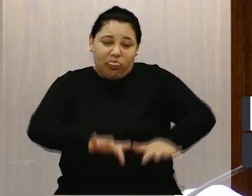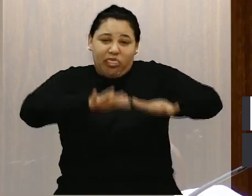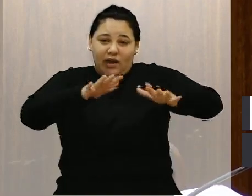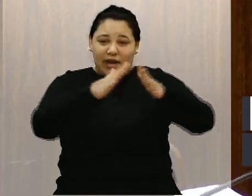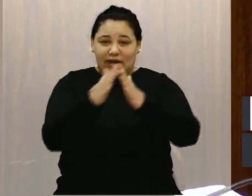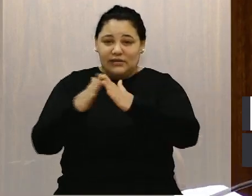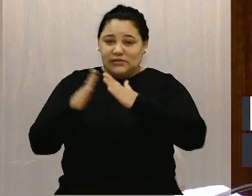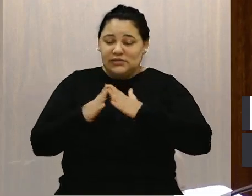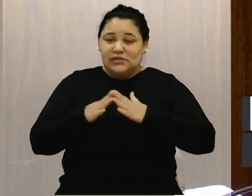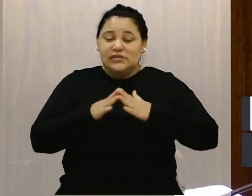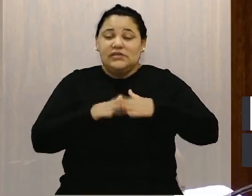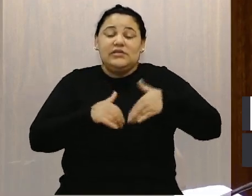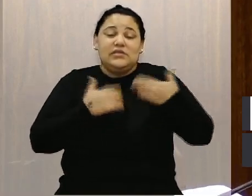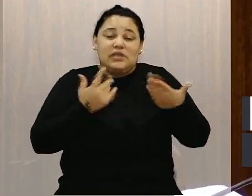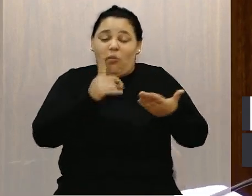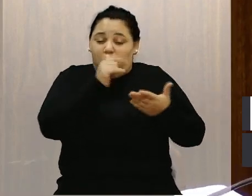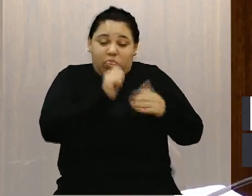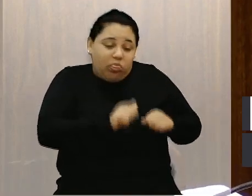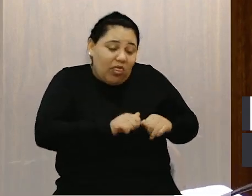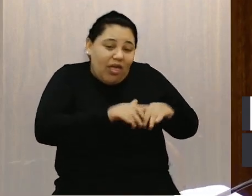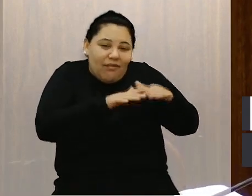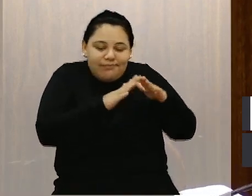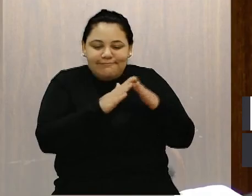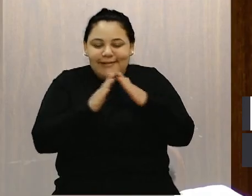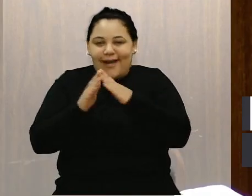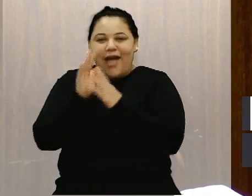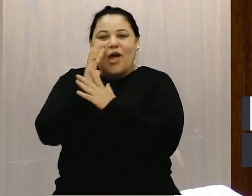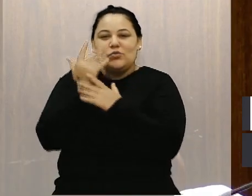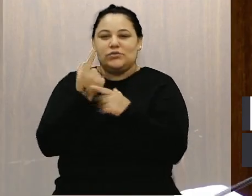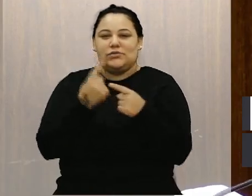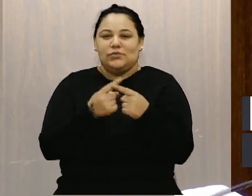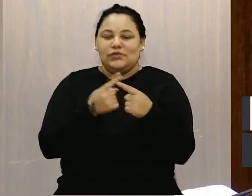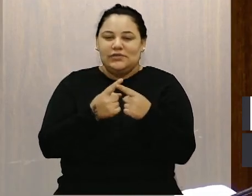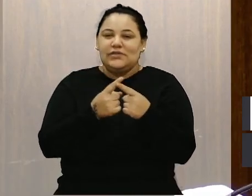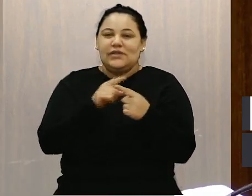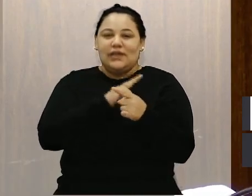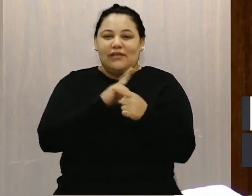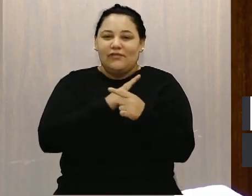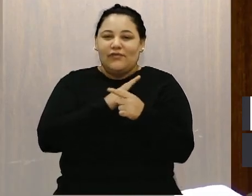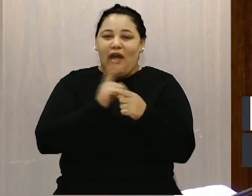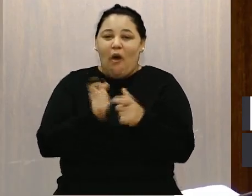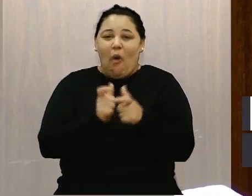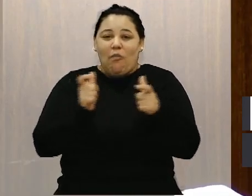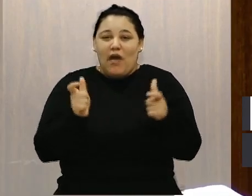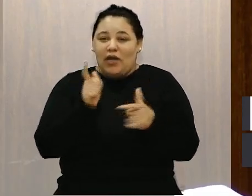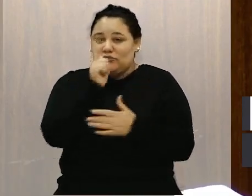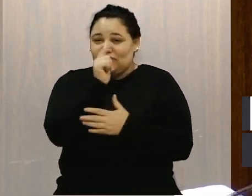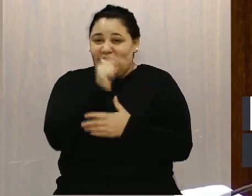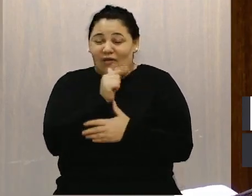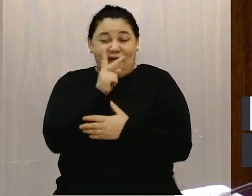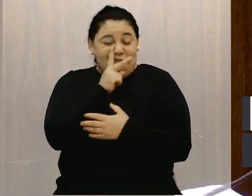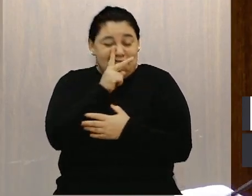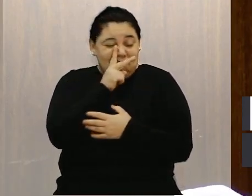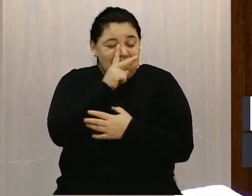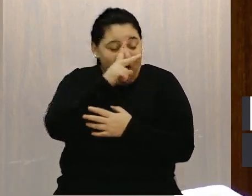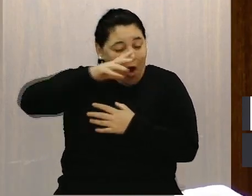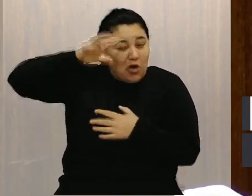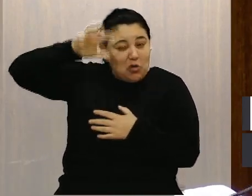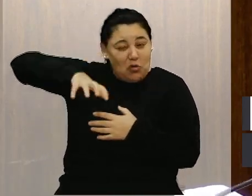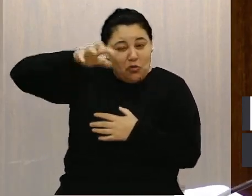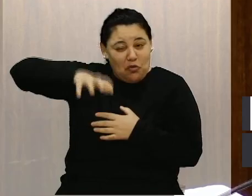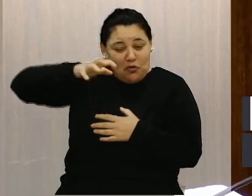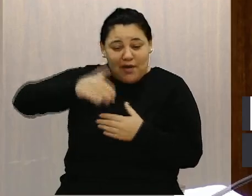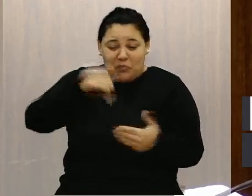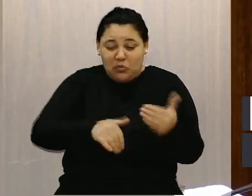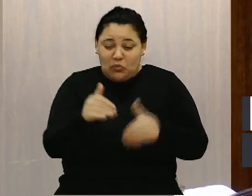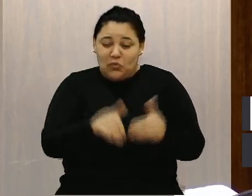o alagamento nas casas, ele foi causado devido ao aumento de água severo dentro da Sanga.